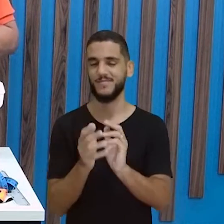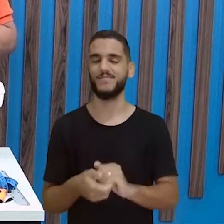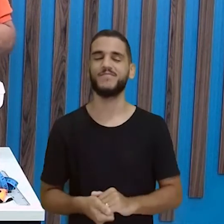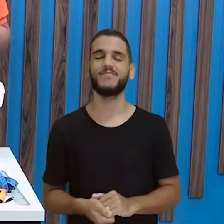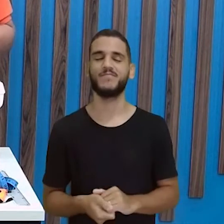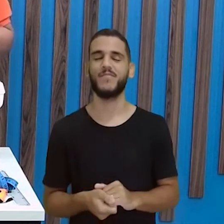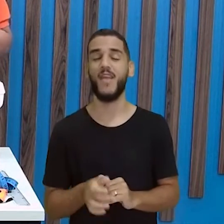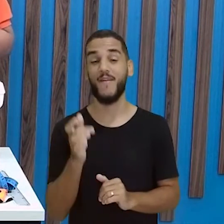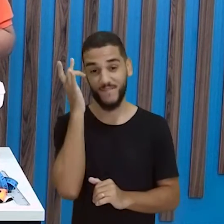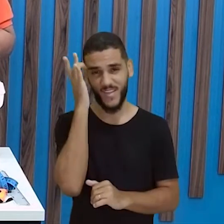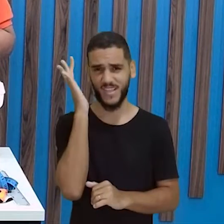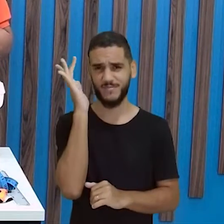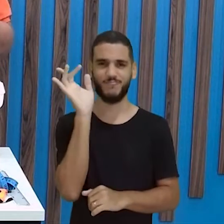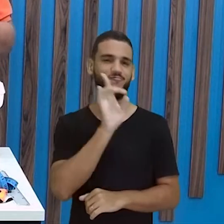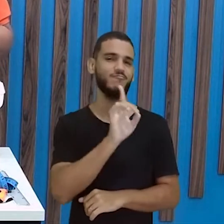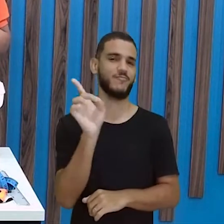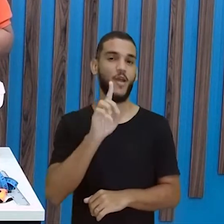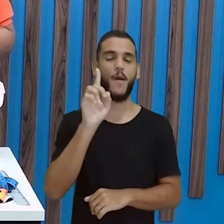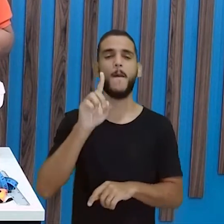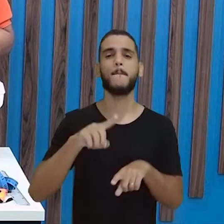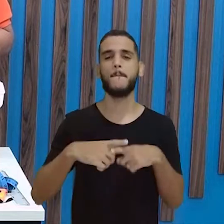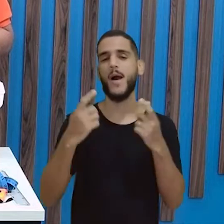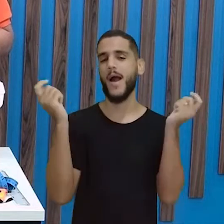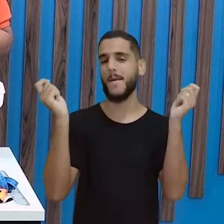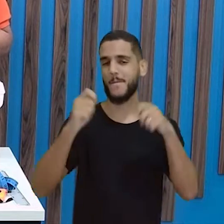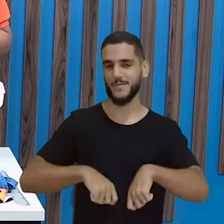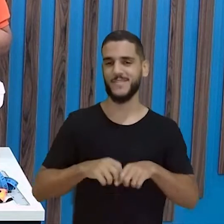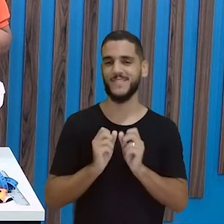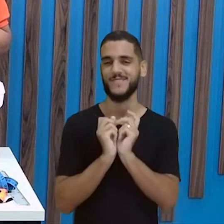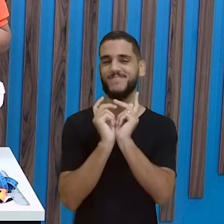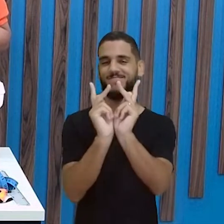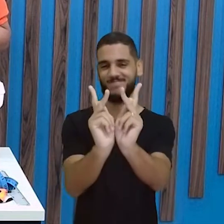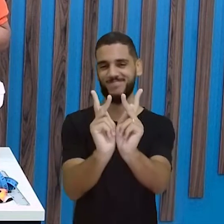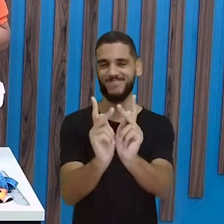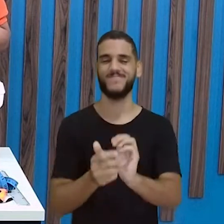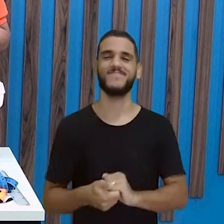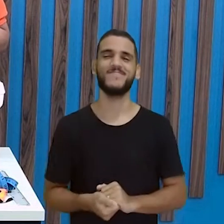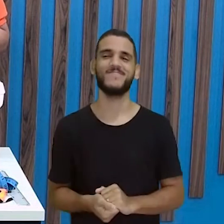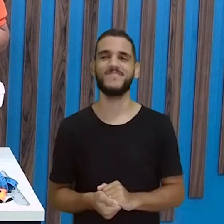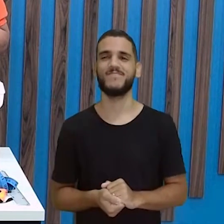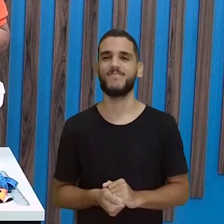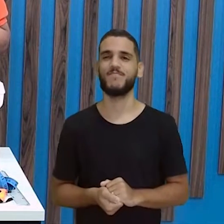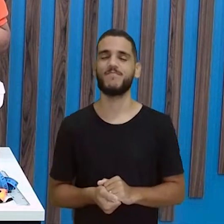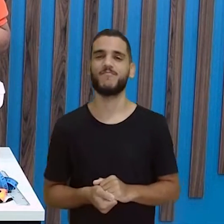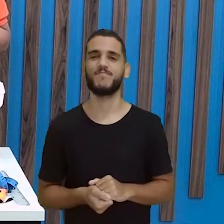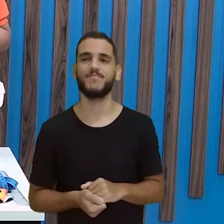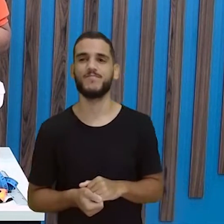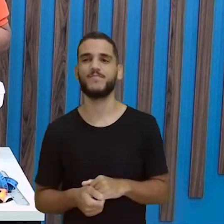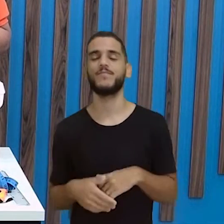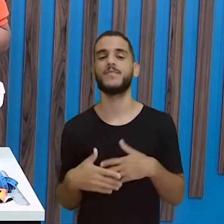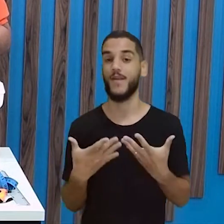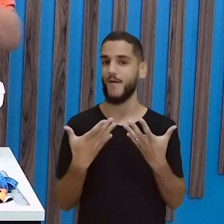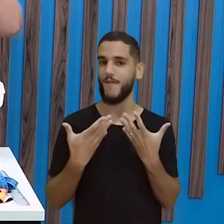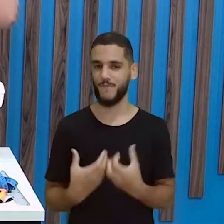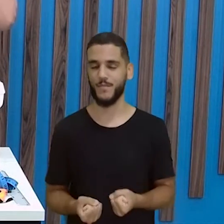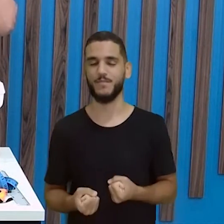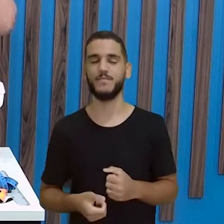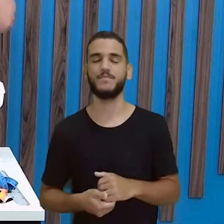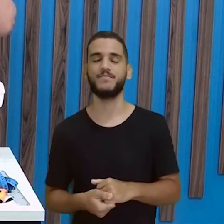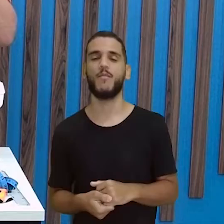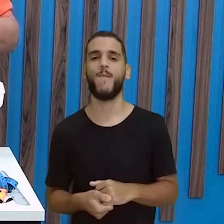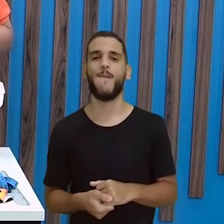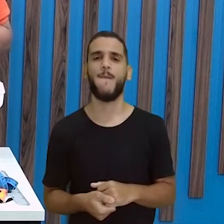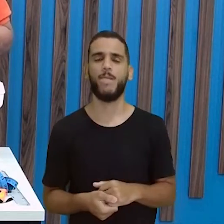Não é fácil, mas é possível. Tá bom? Vamos lá. Olha